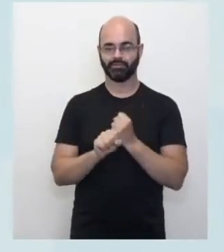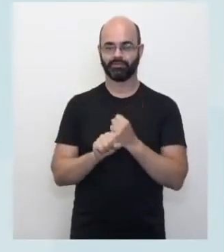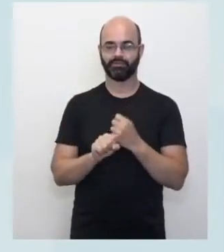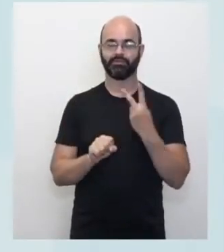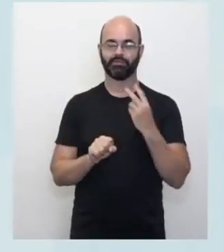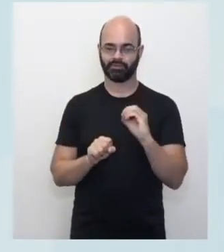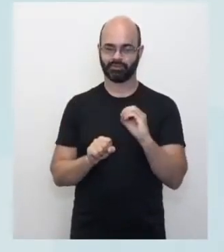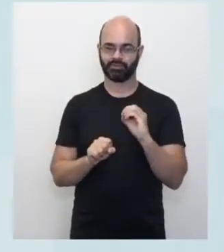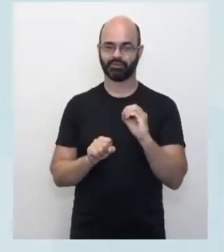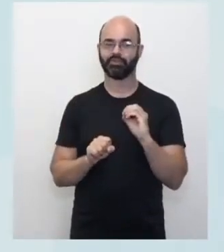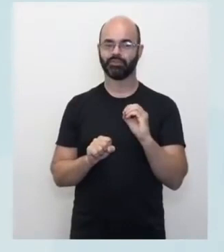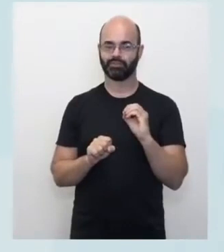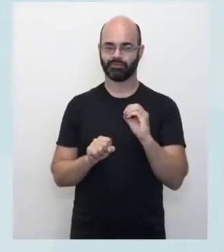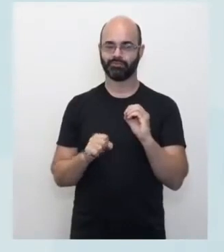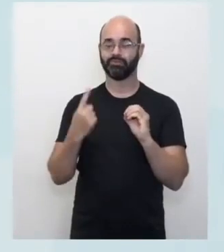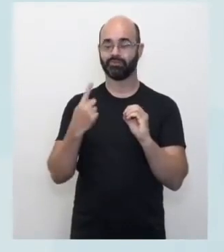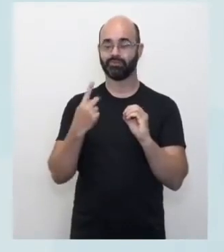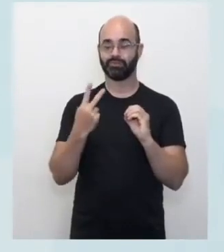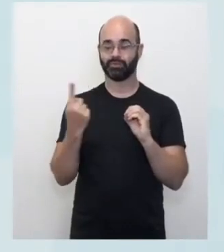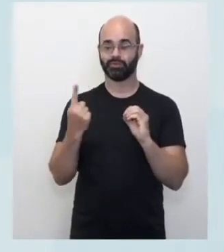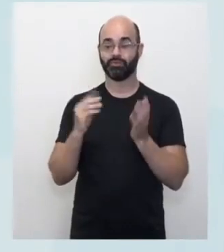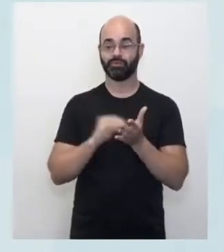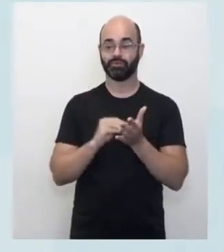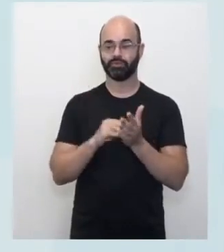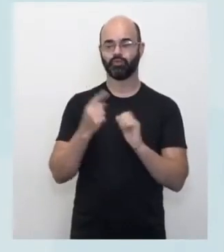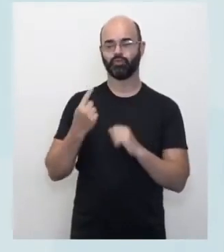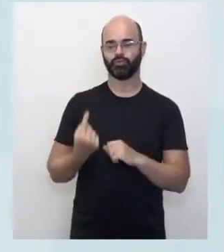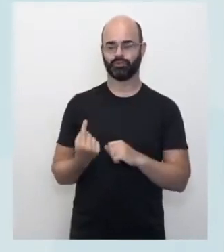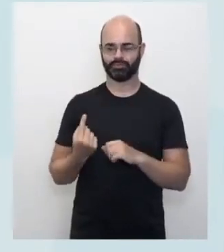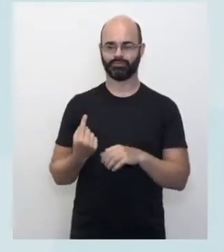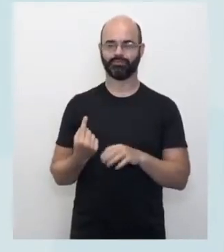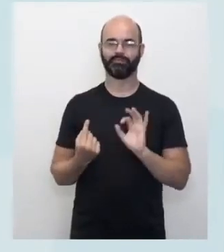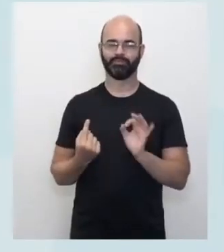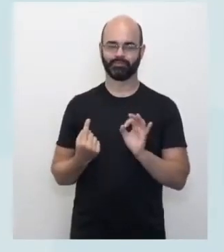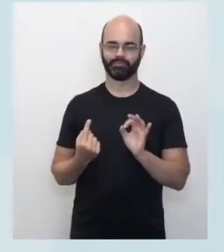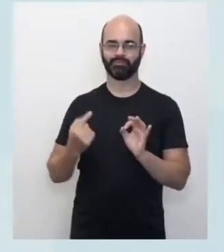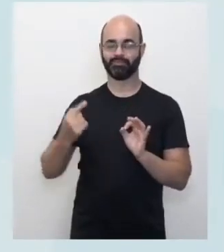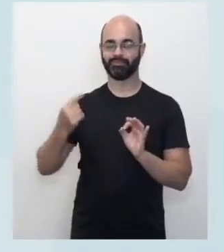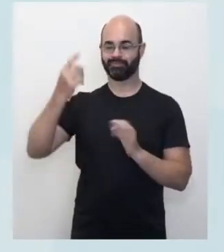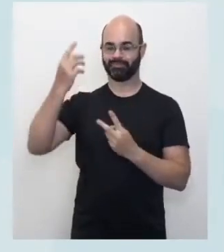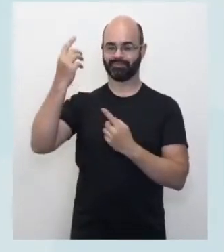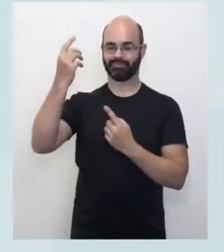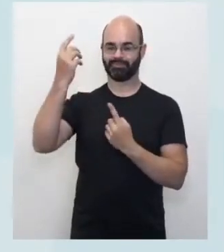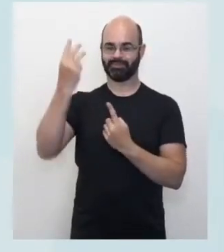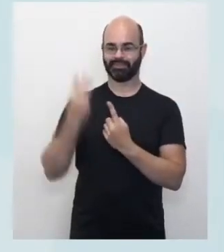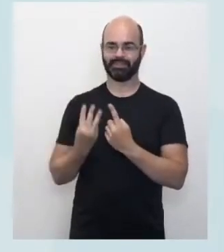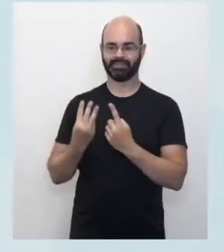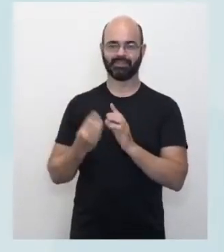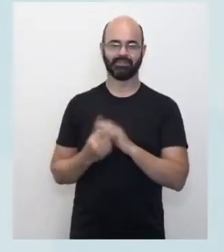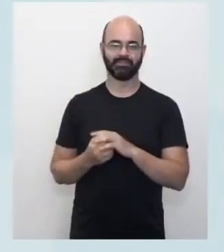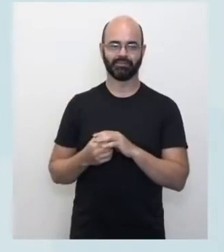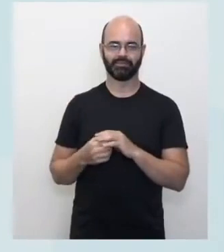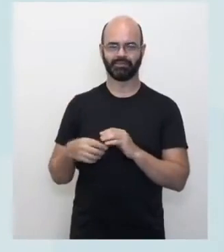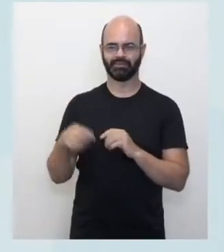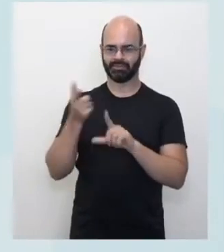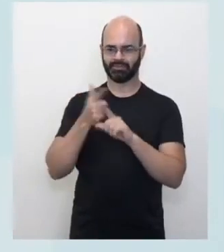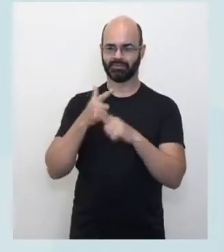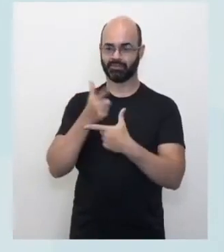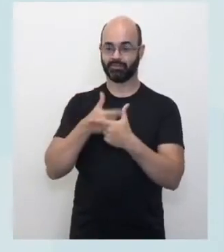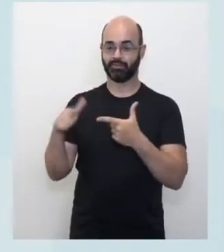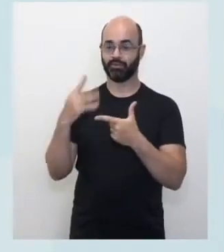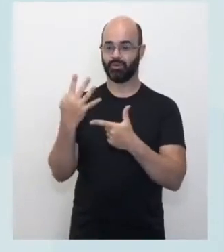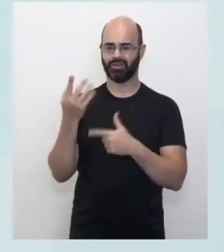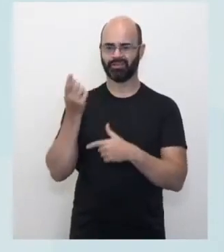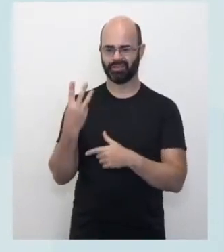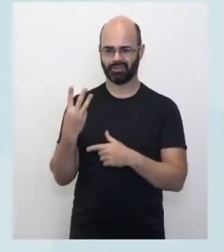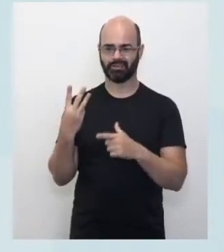20. Para chegar no 21 vai sobrar 1. Aí abaixo 3. Tabuada do 4 tem 13? Tabuada do 4 tem